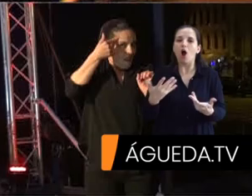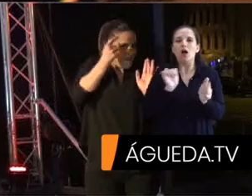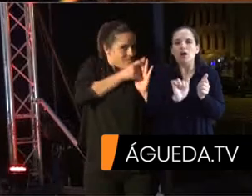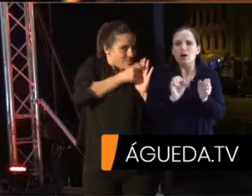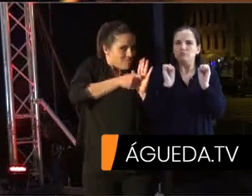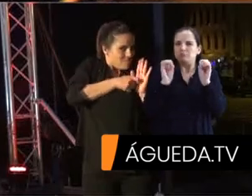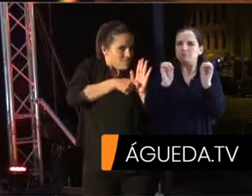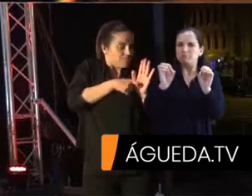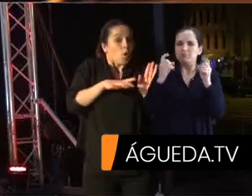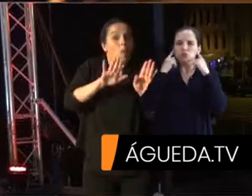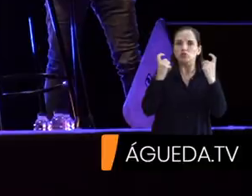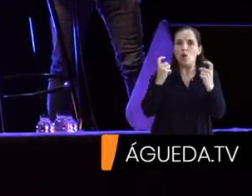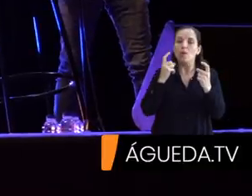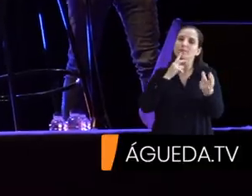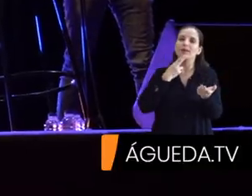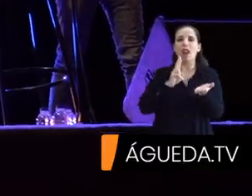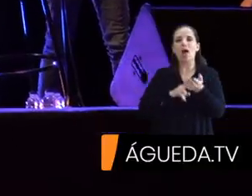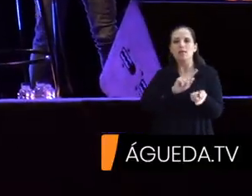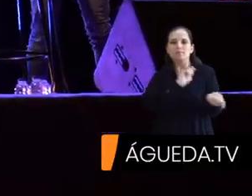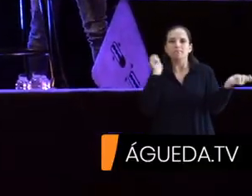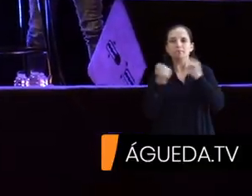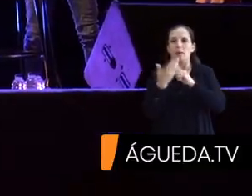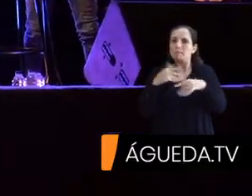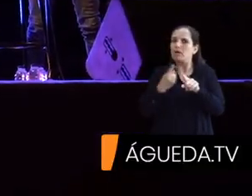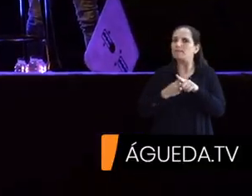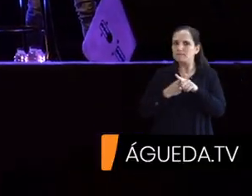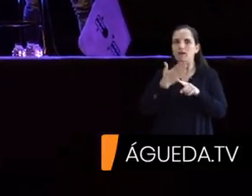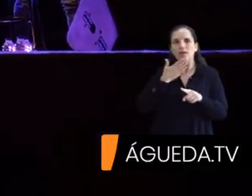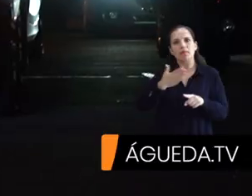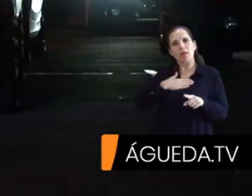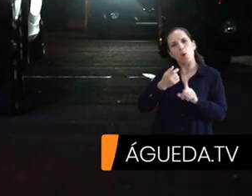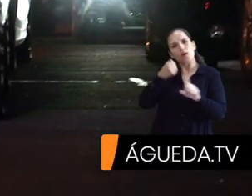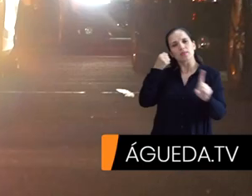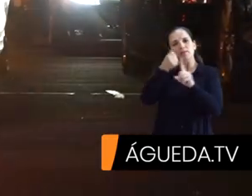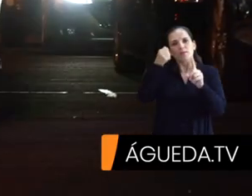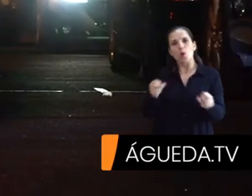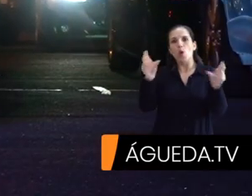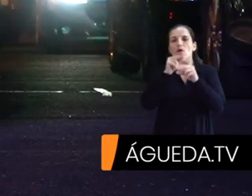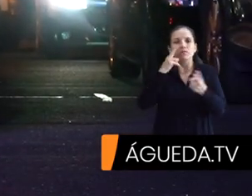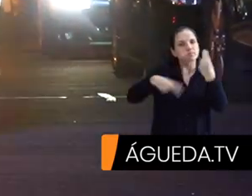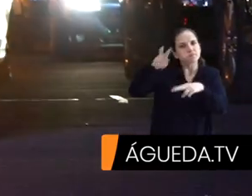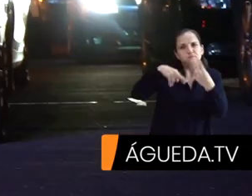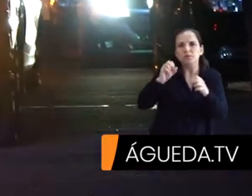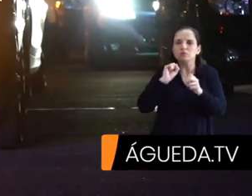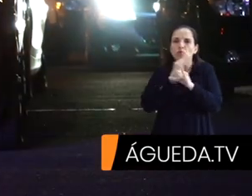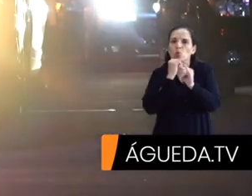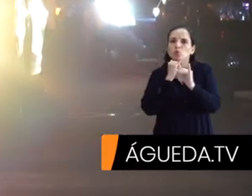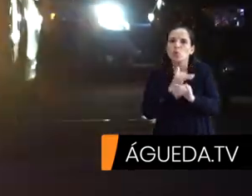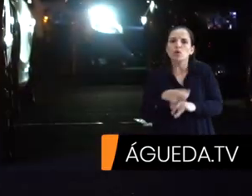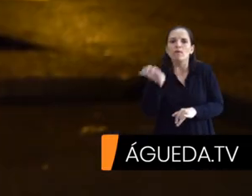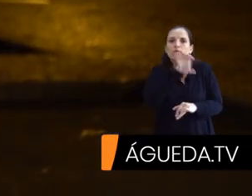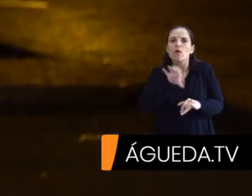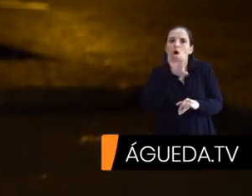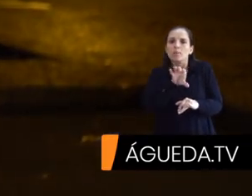e em sinais de luzes. É uma nova realidade, mas é uma realidade muito interessante e que nos desafia a nós, a procurar novas formas